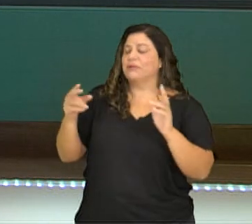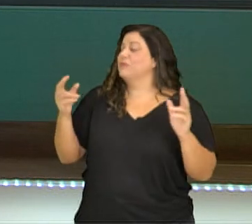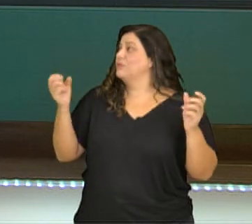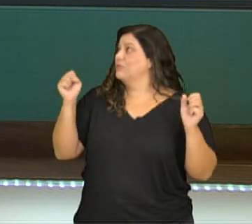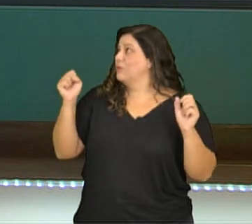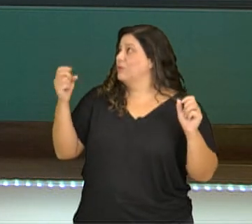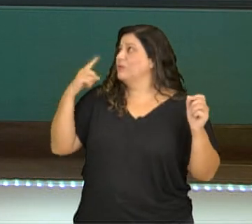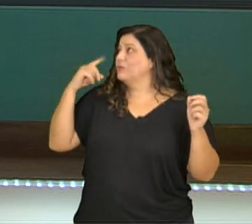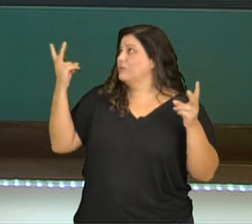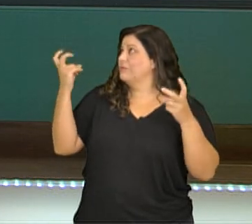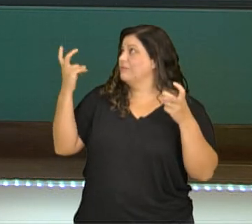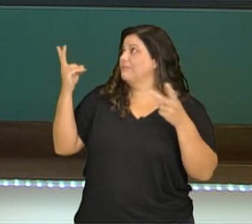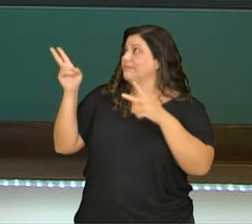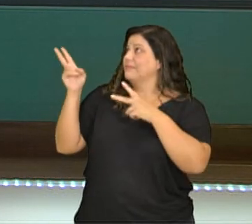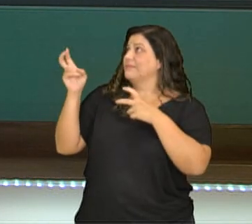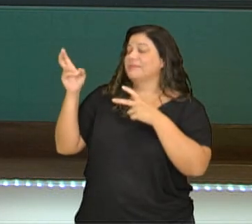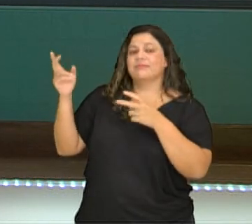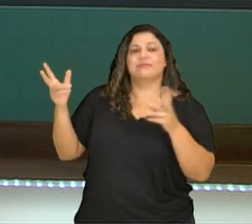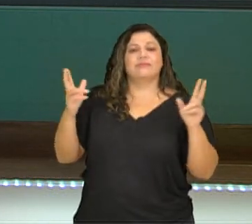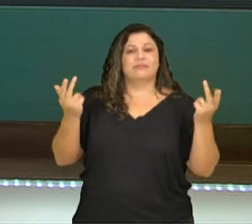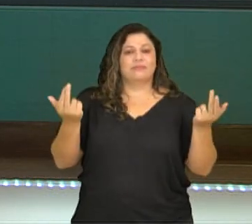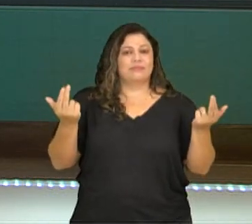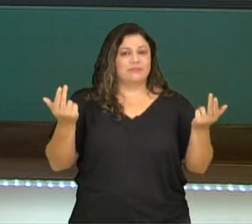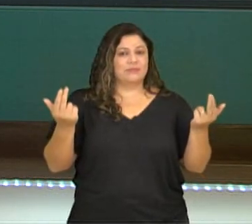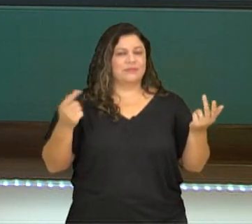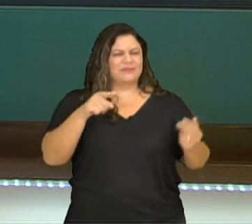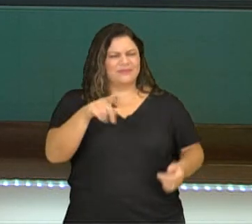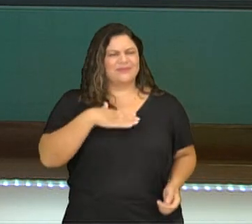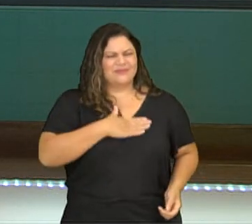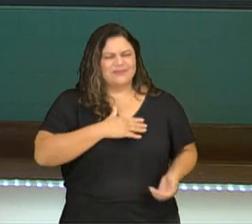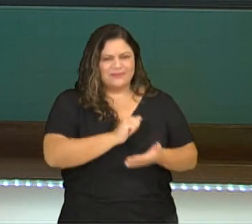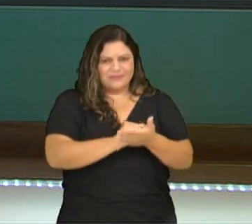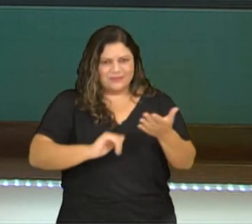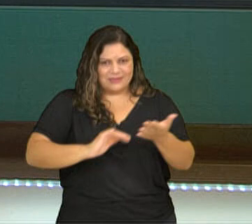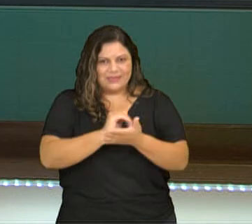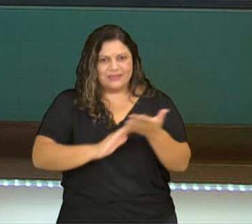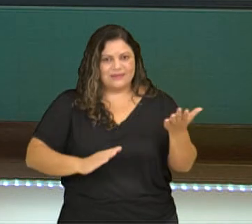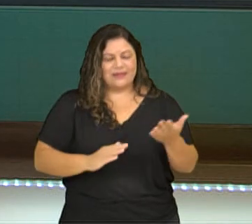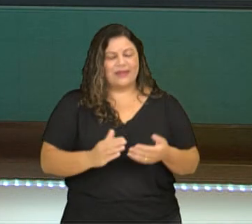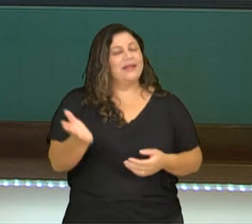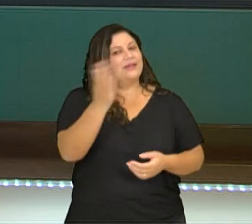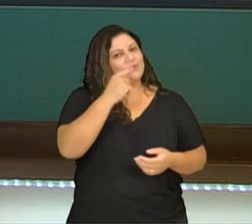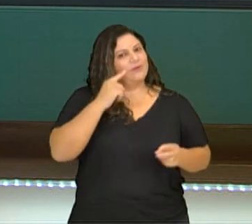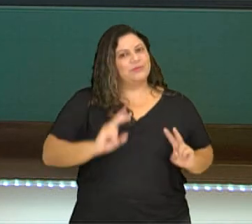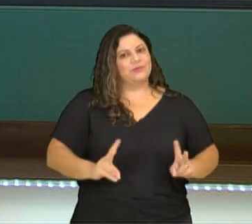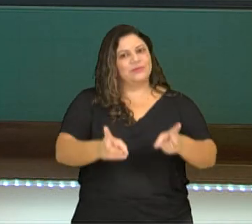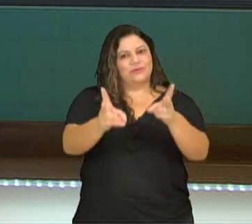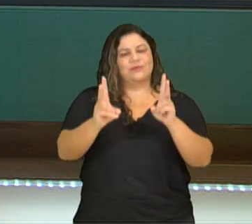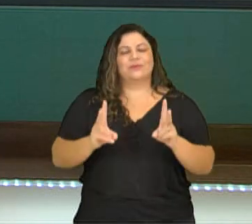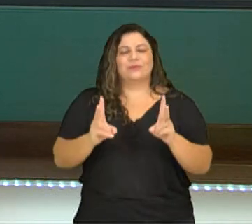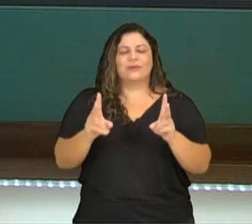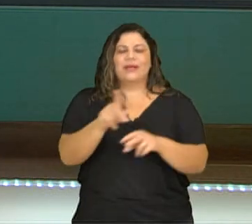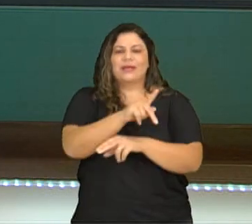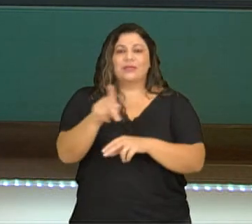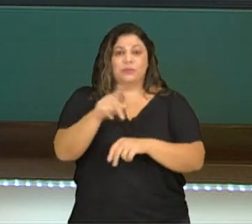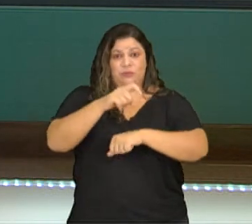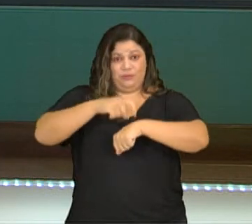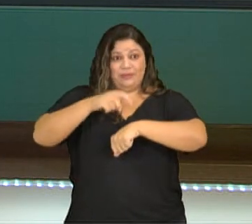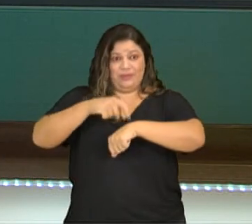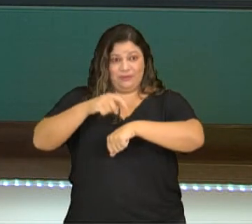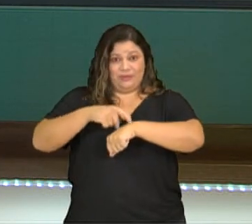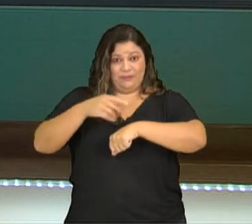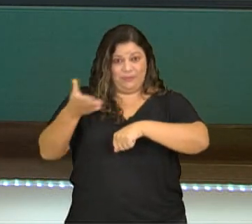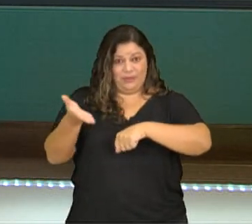menos 8, ok? Bom, gostaram do exercício? Vamos continuar então? Então a professora vai dar um